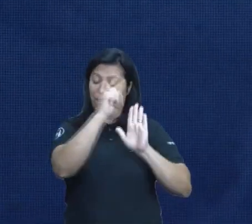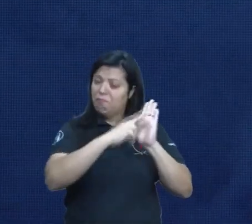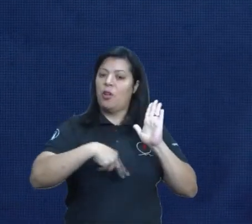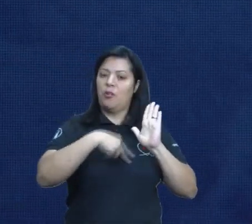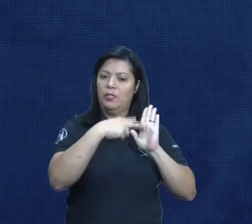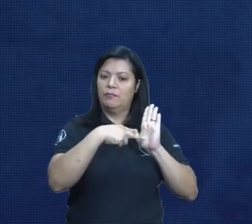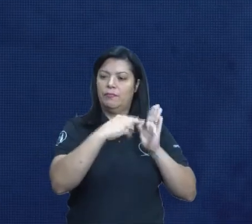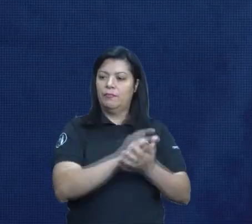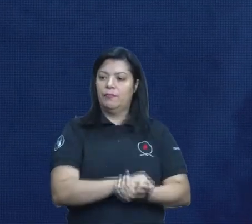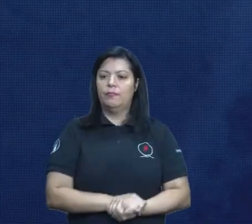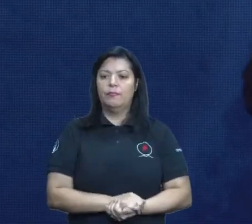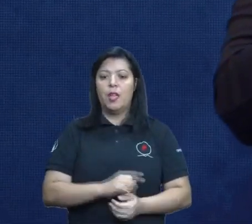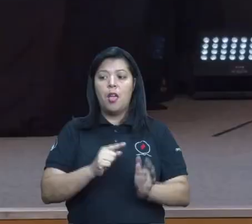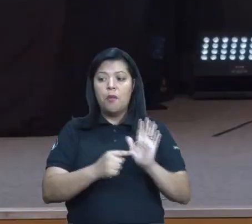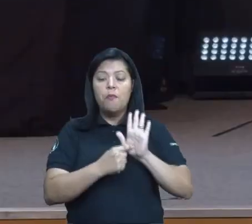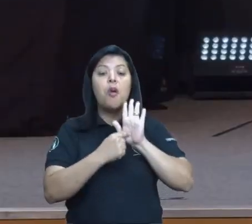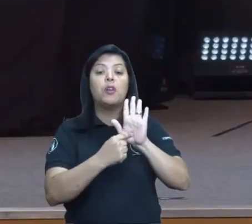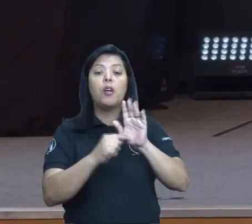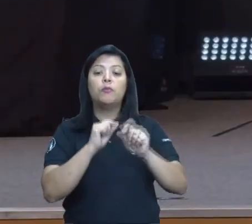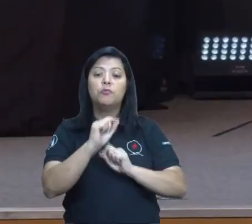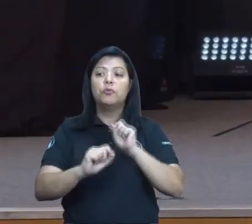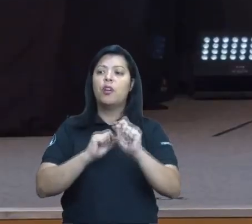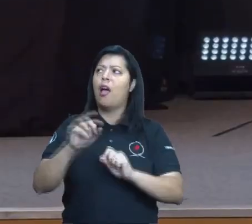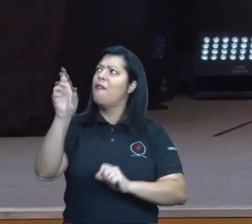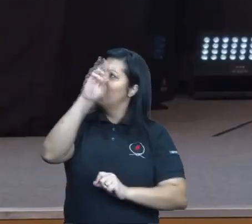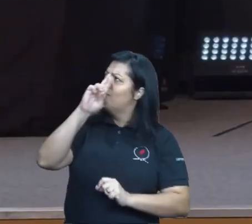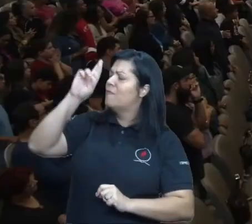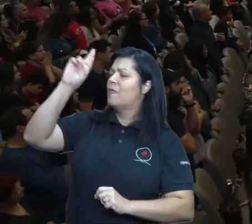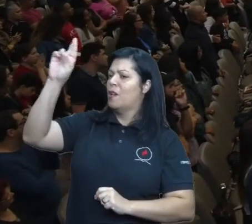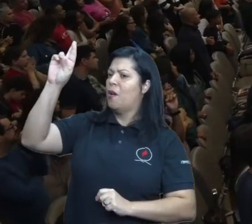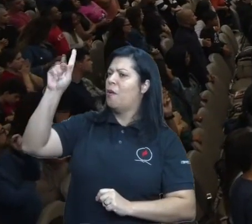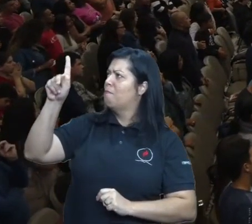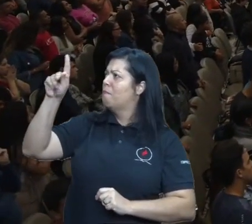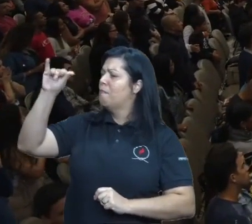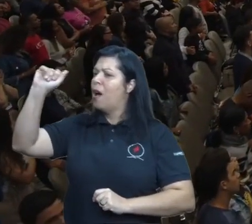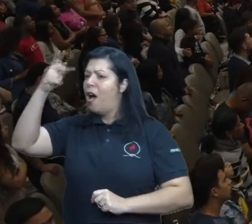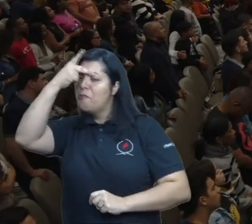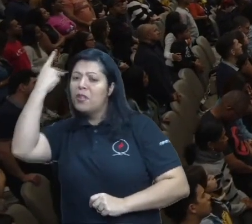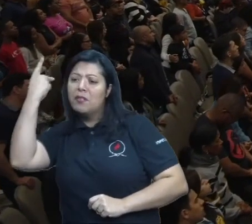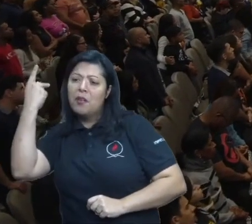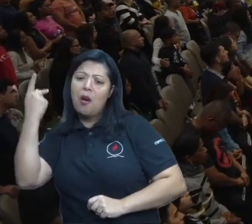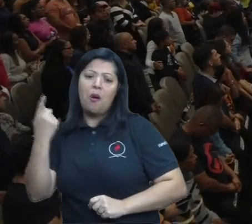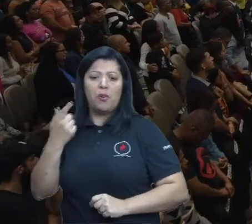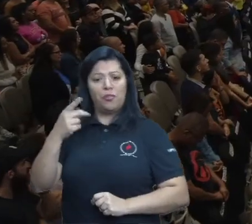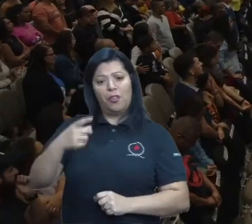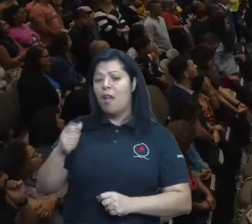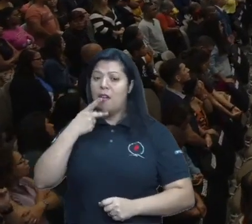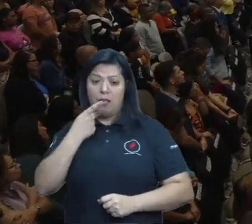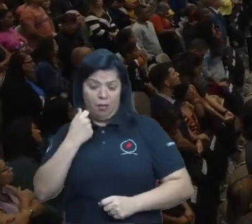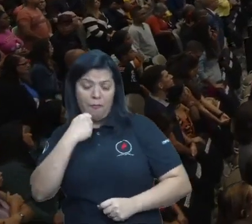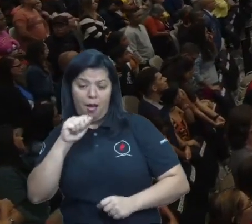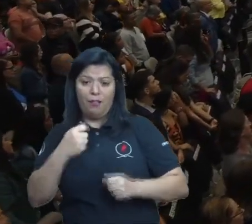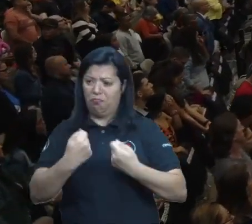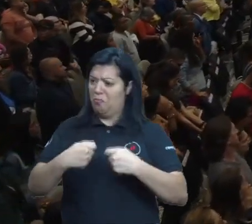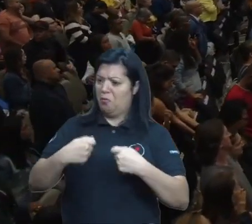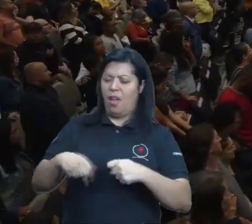que ele o senhor é pai de órfãos e marido de viúvas